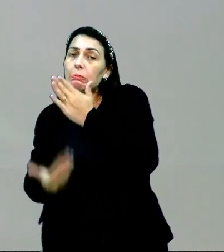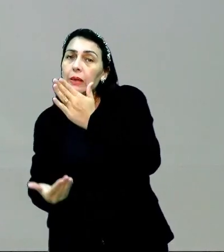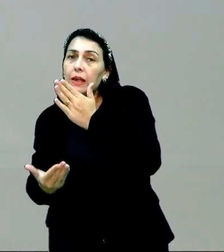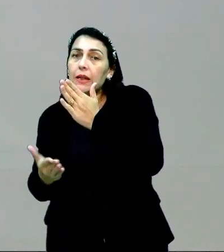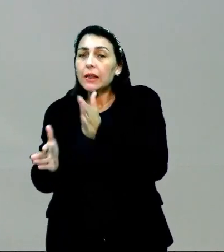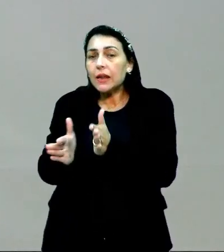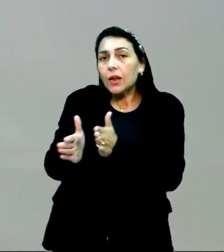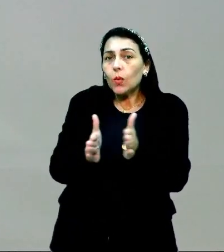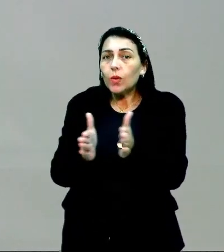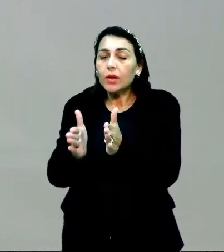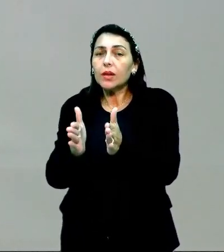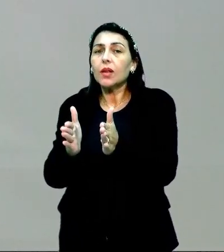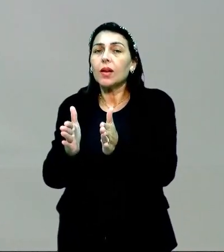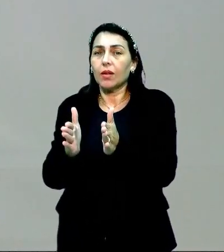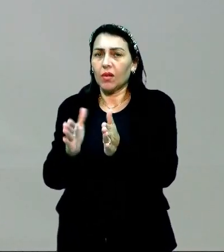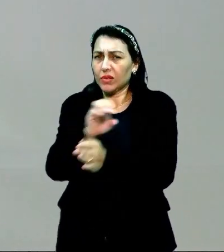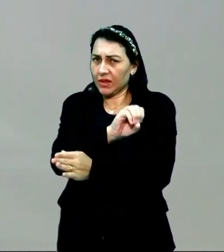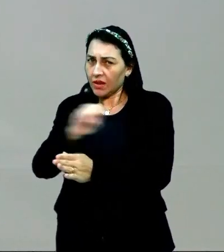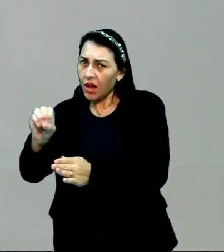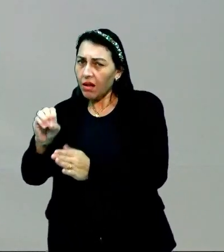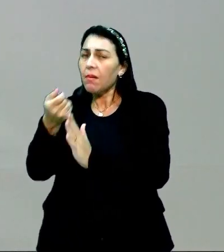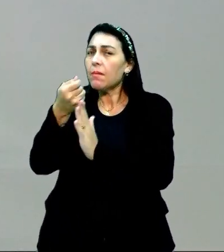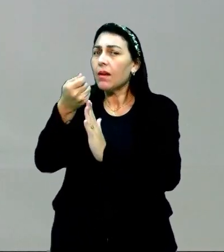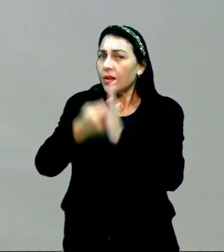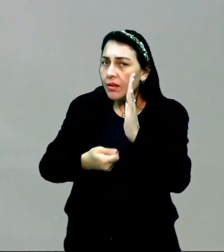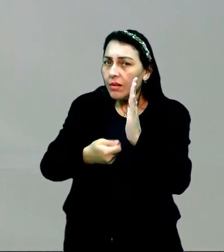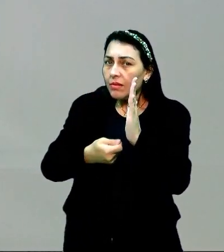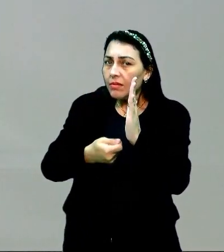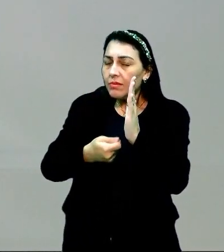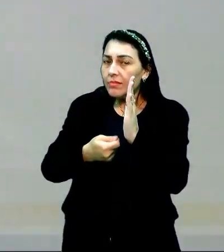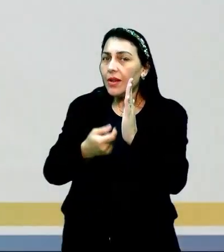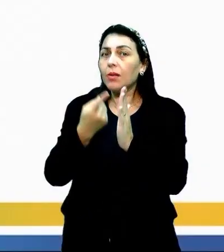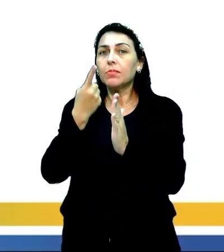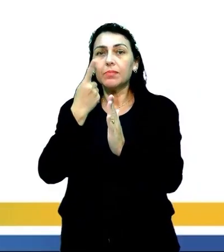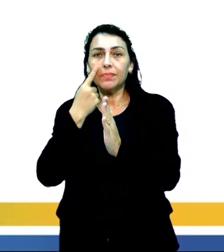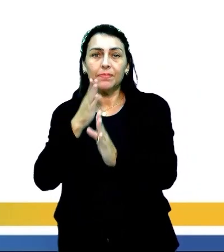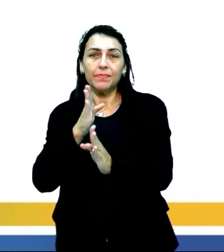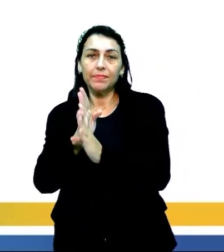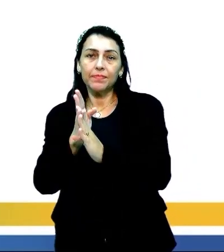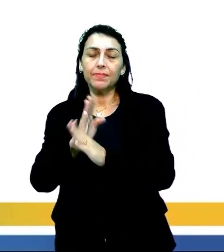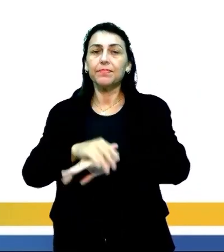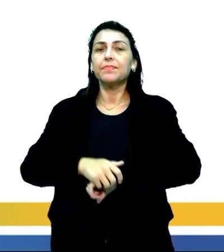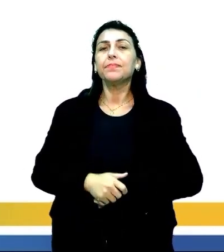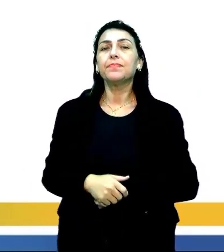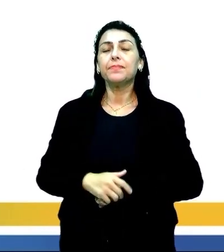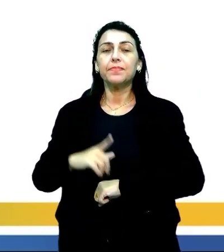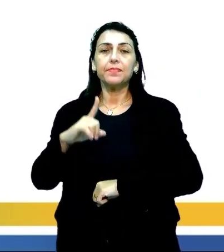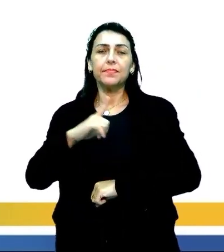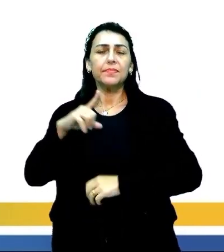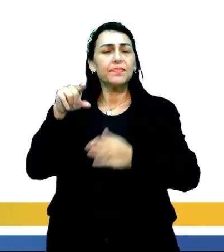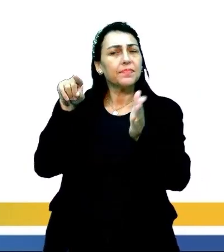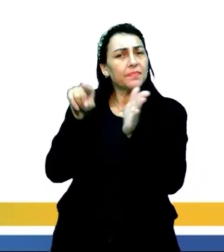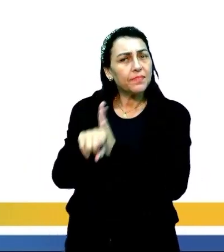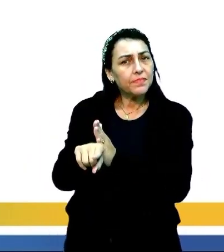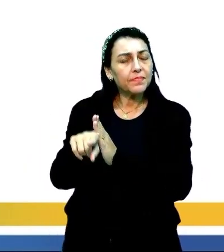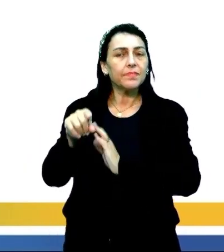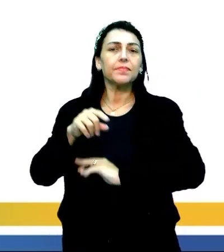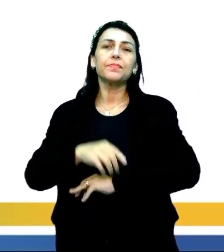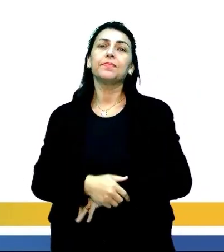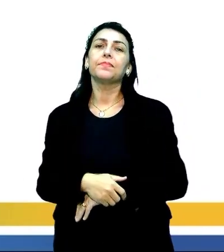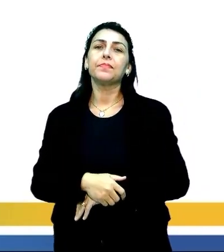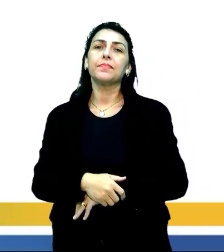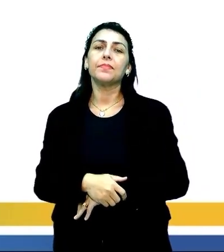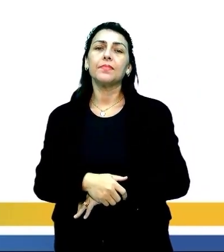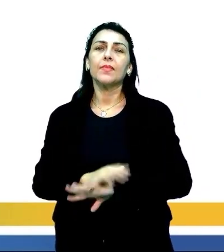redação, eu corro o risco de zerar a minha redação? Vamos descobrir. E aí temos a pergunta que não quer